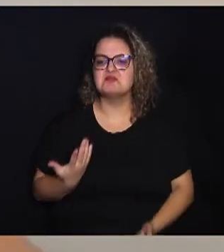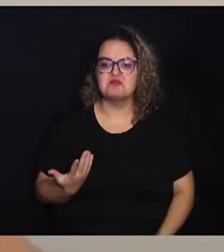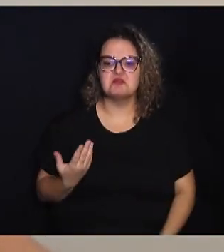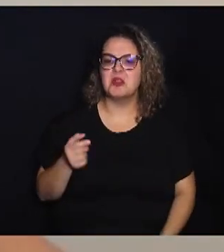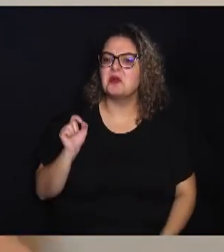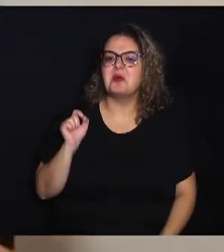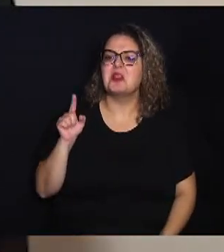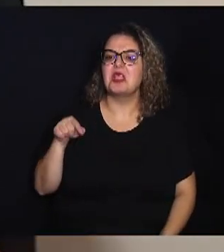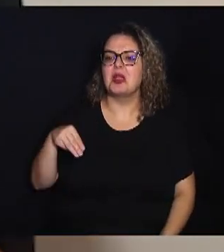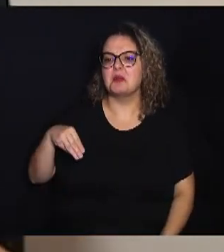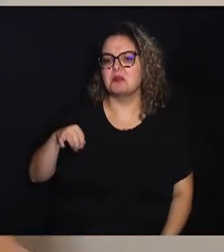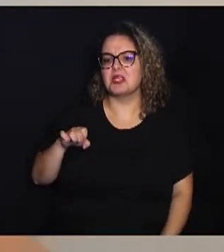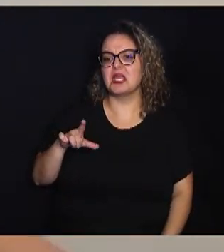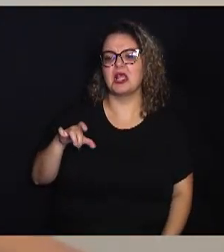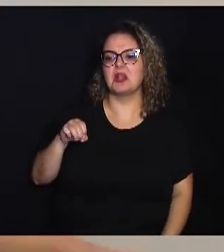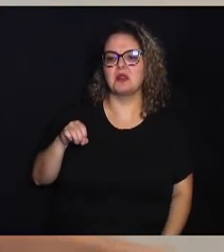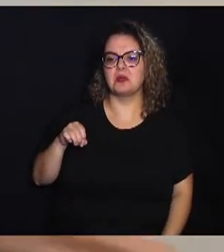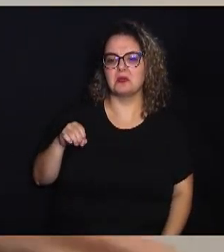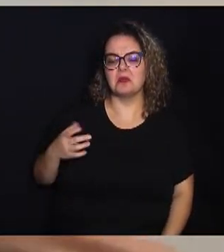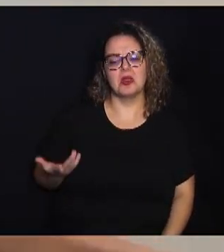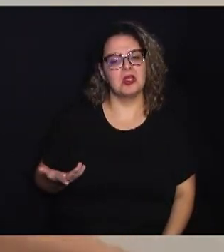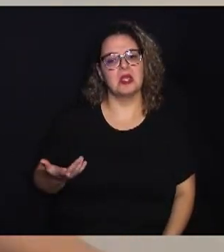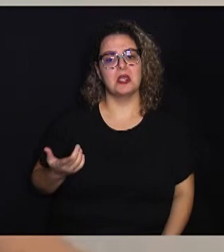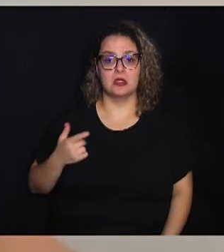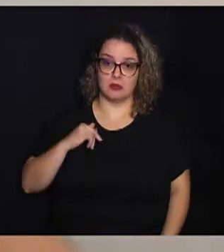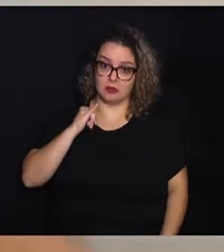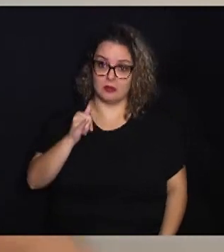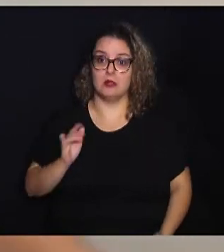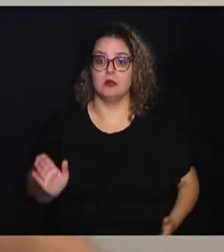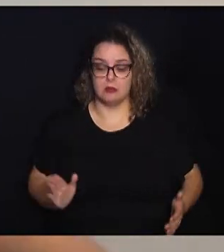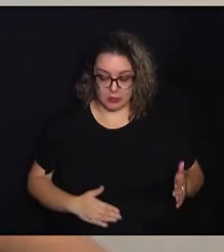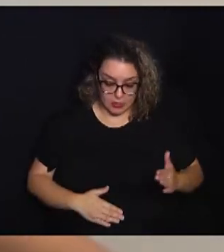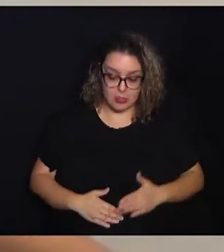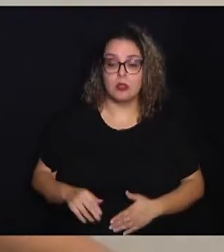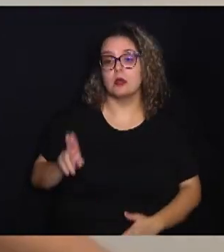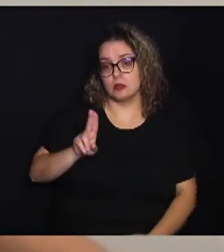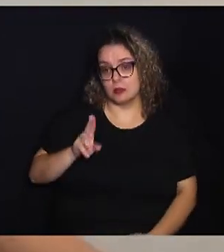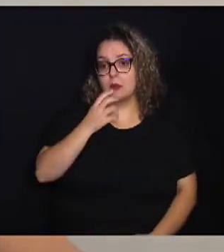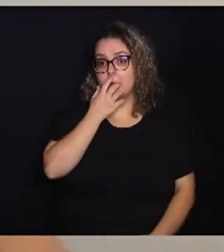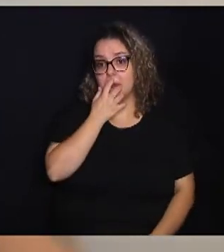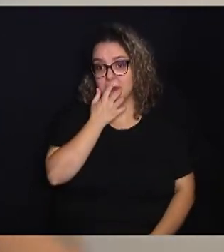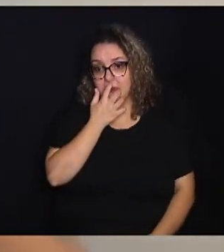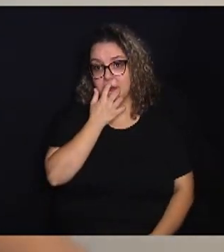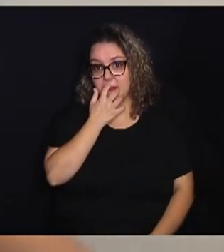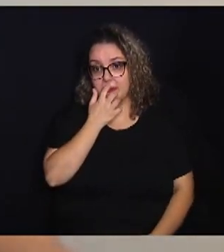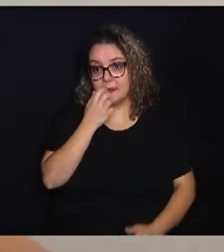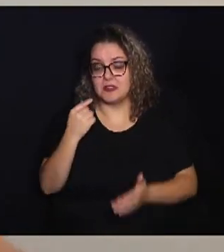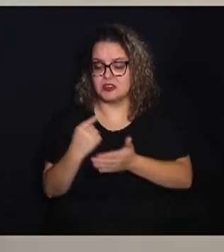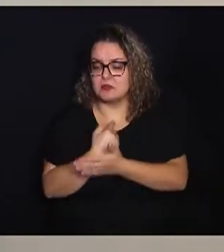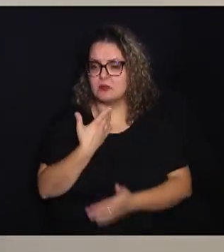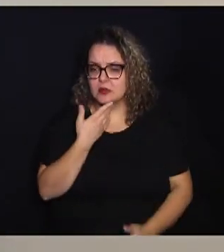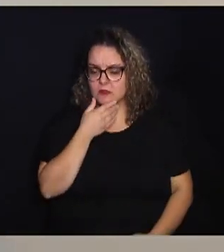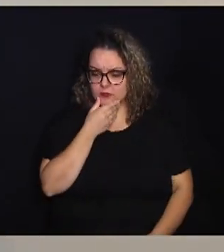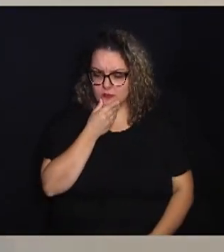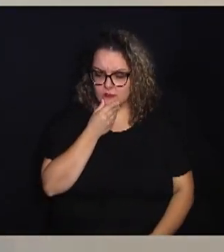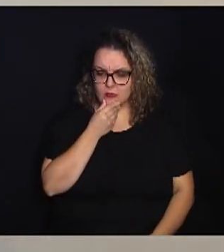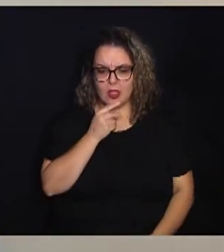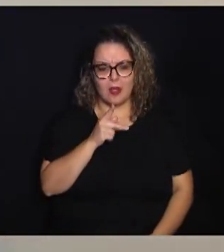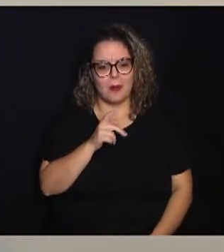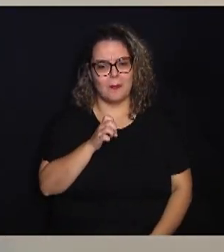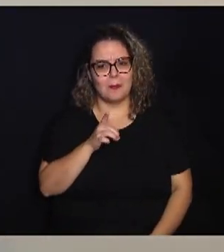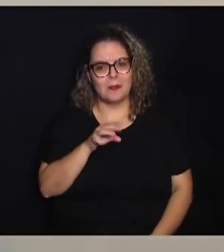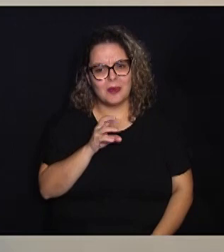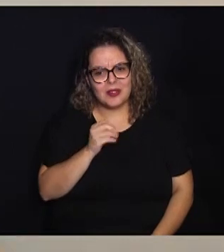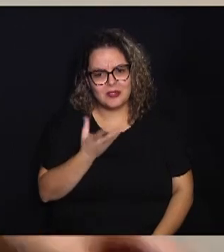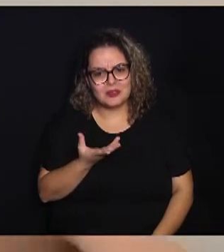mas eu já falei para algumas pessoas que eu usava fralda, essas coisas. E já me perguntaram assim: Pedro, por que você